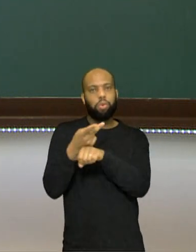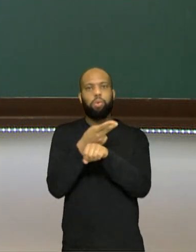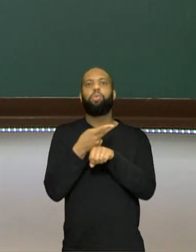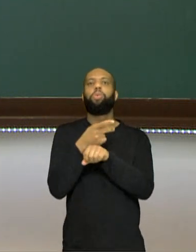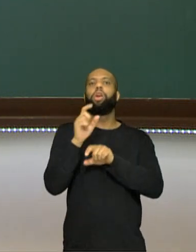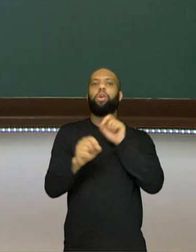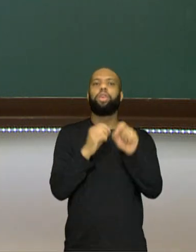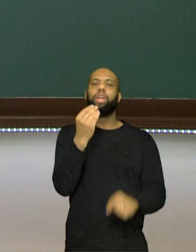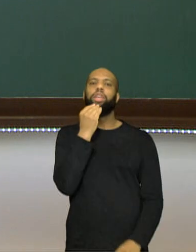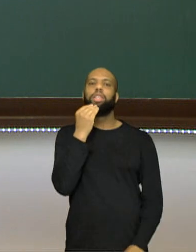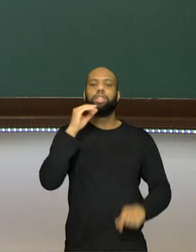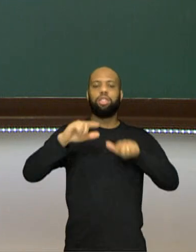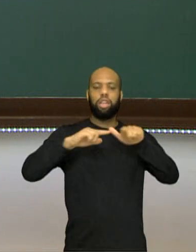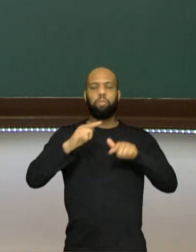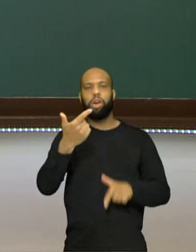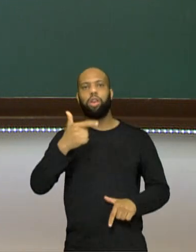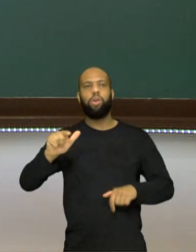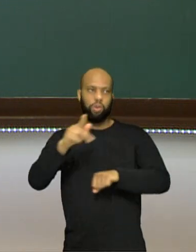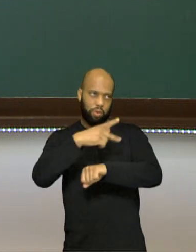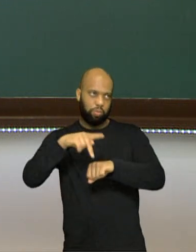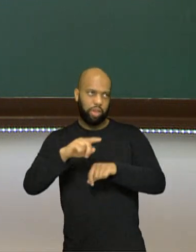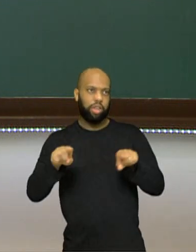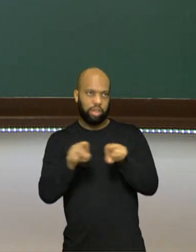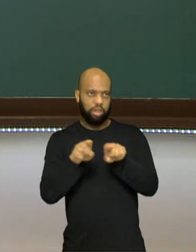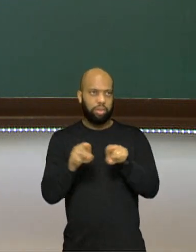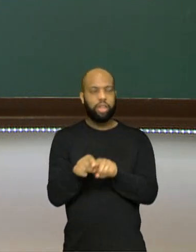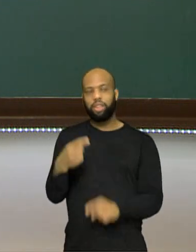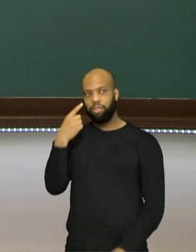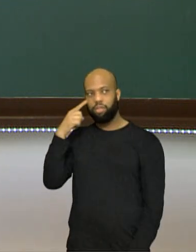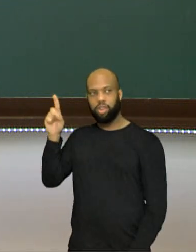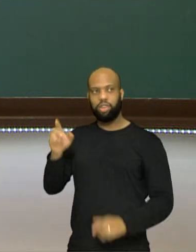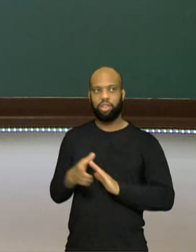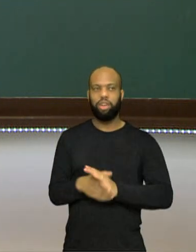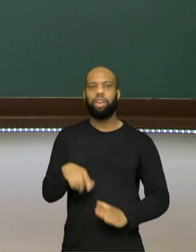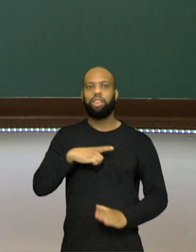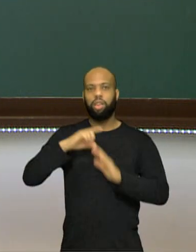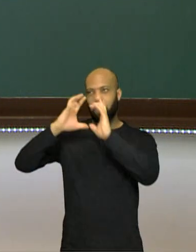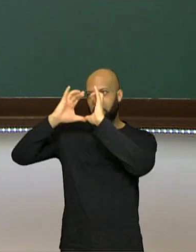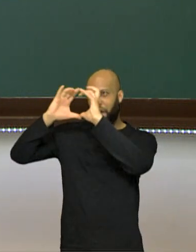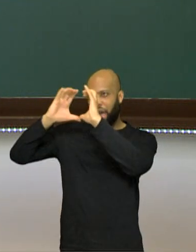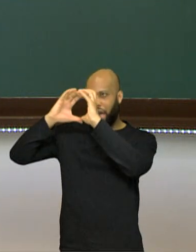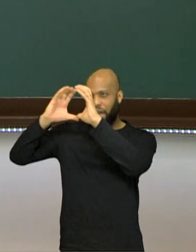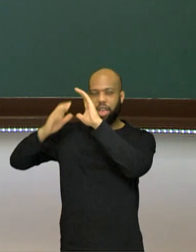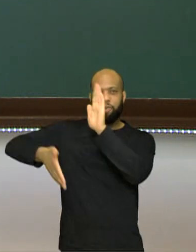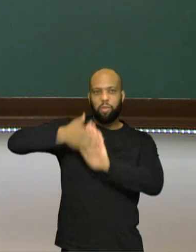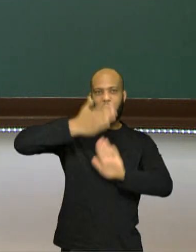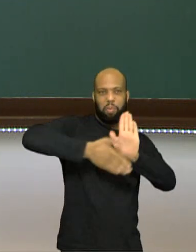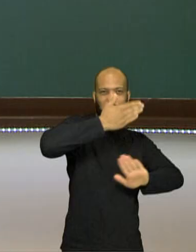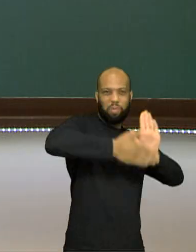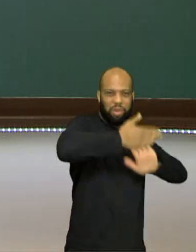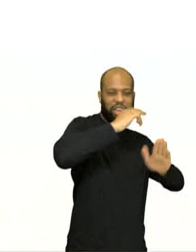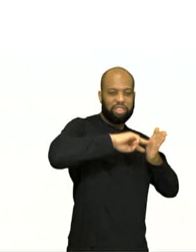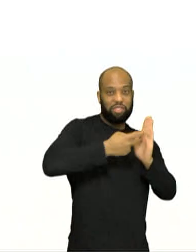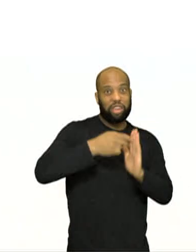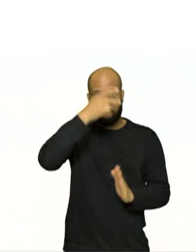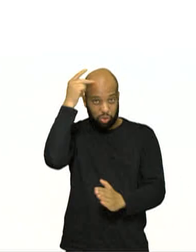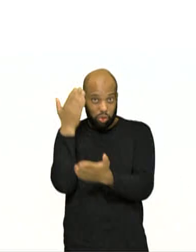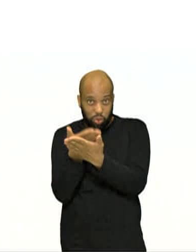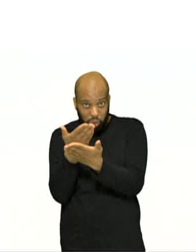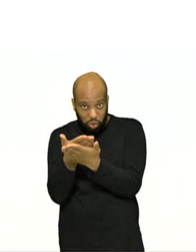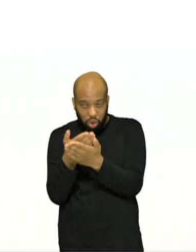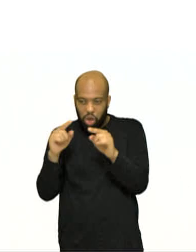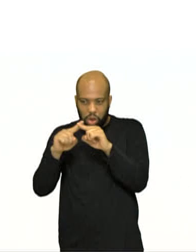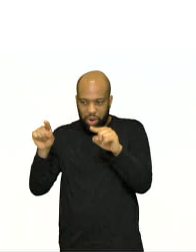de trabalho em outros países. Olha lá a chargezinha ali, né, dos cérebros fugindo dos países